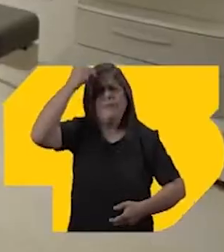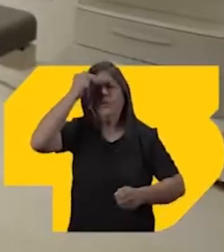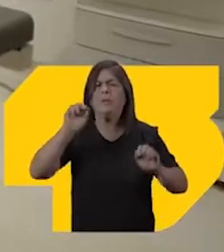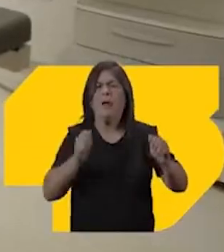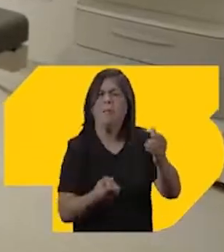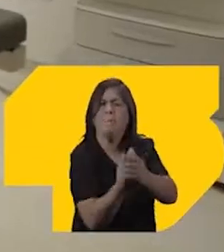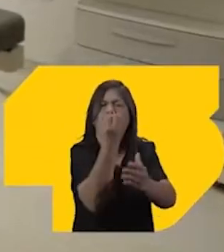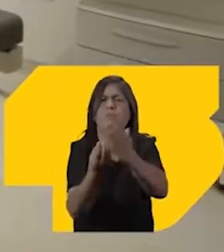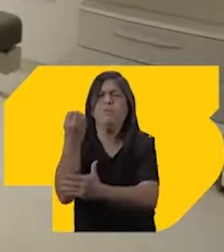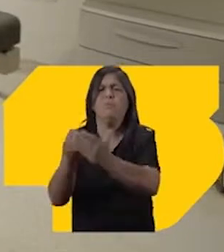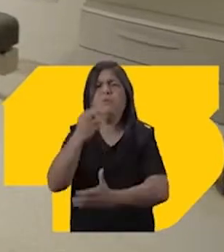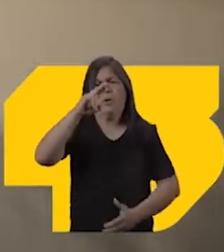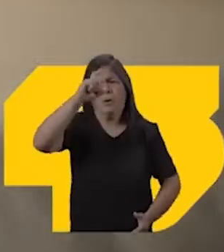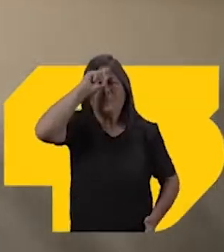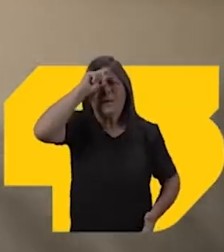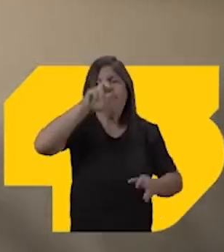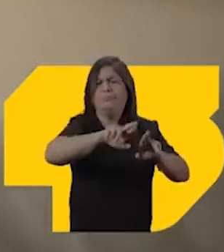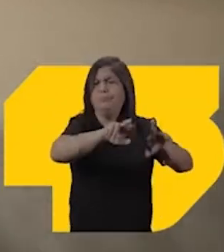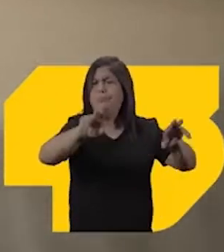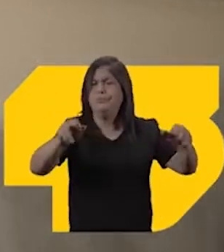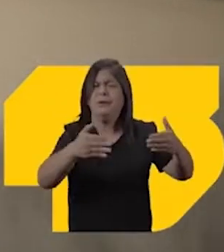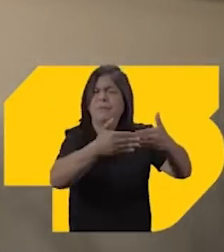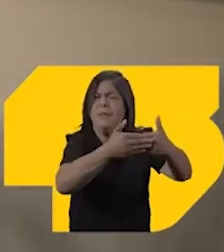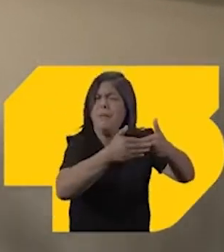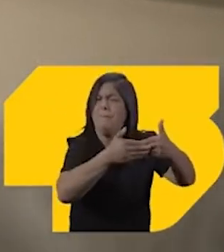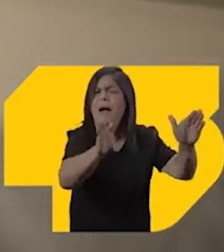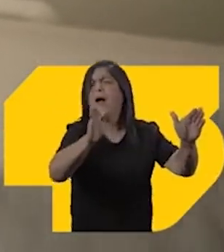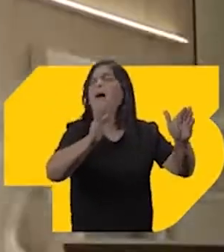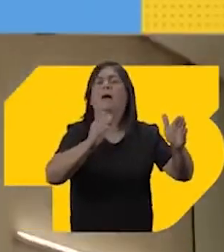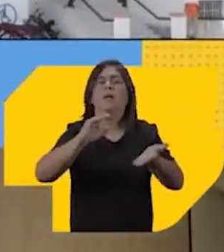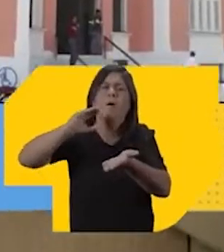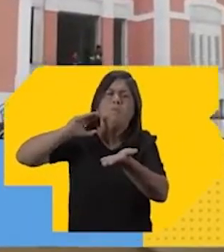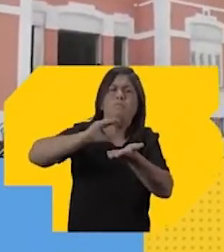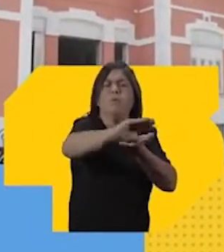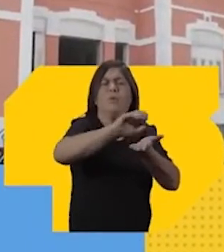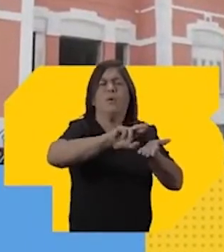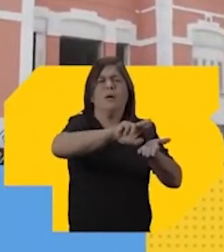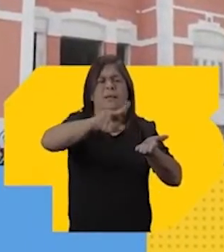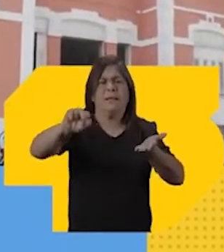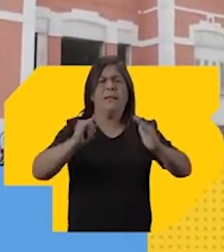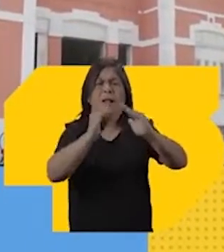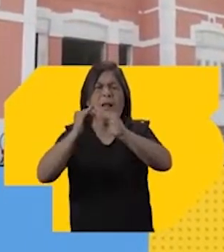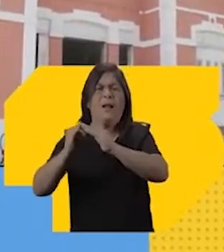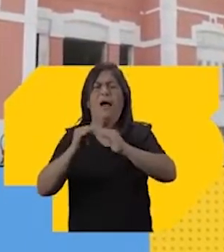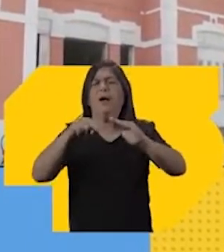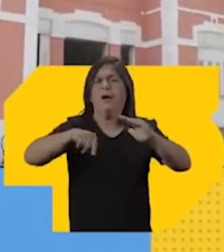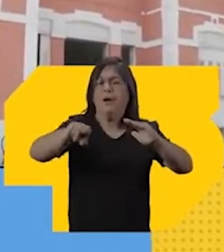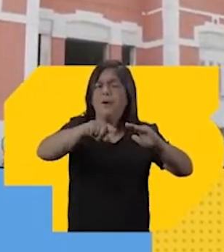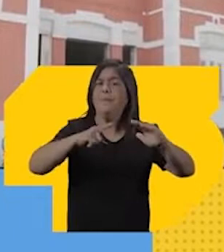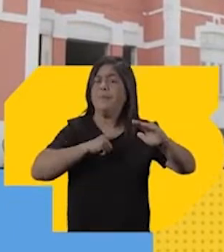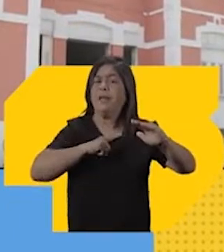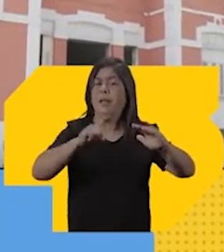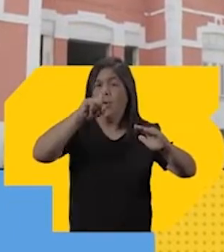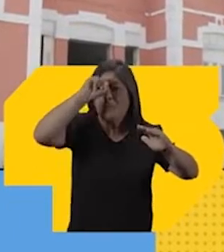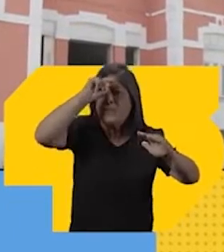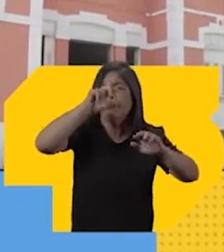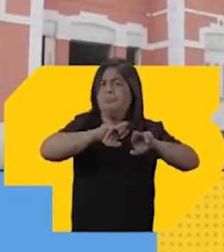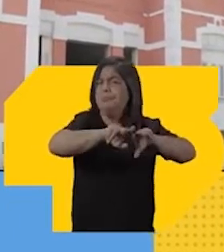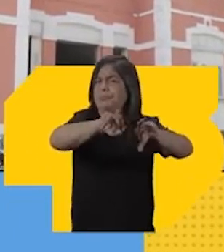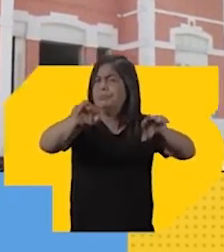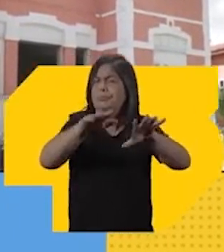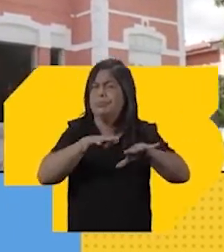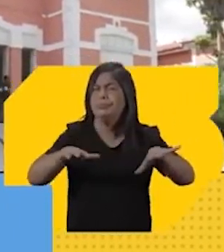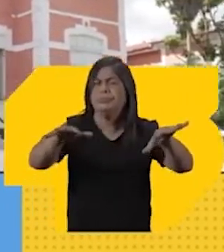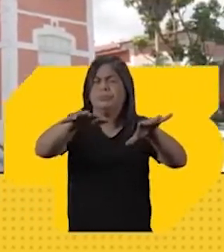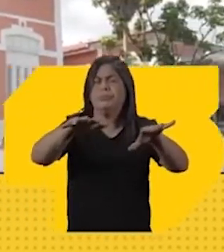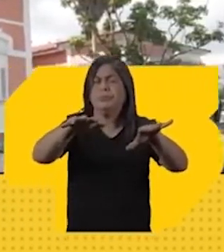e investir na reabertura de hospitais e leitos municipais fechados. Vai garantir recursos do Estado para instituições como o Hospital da FAP, o